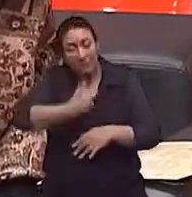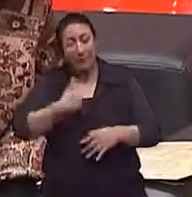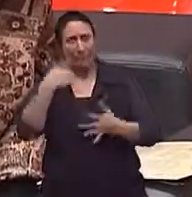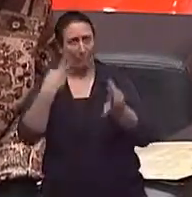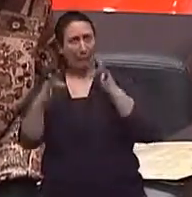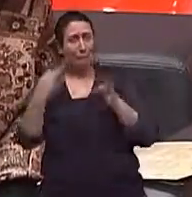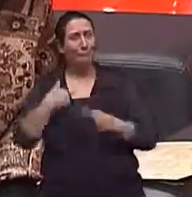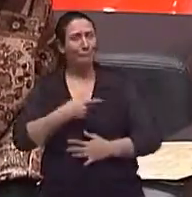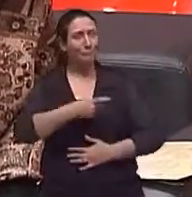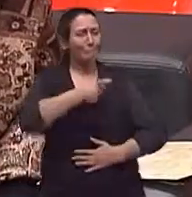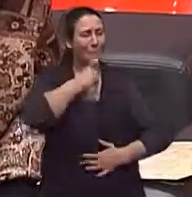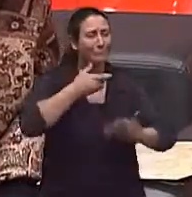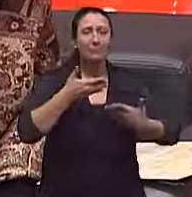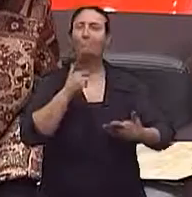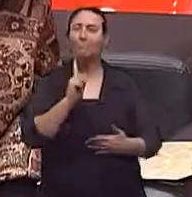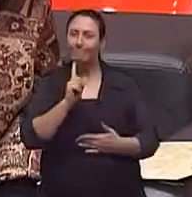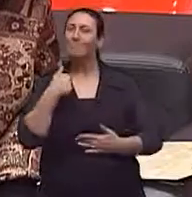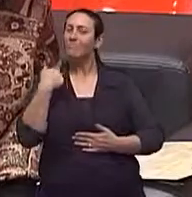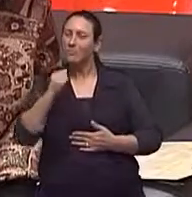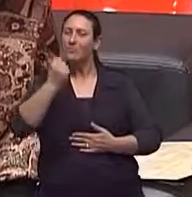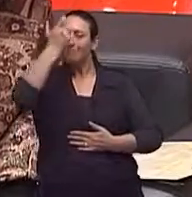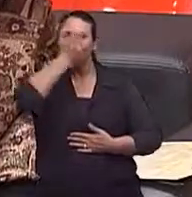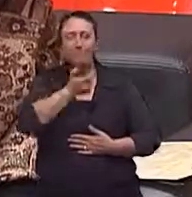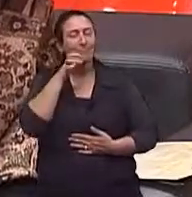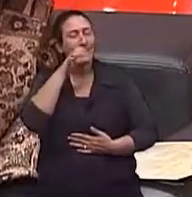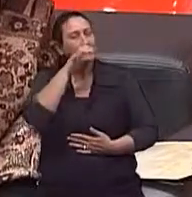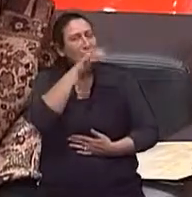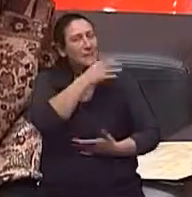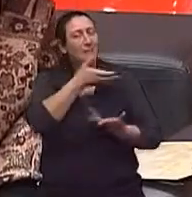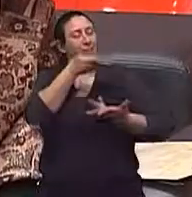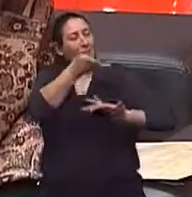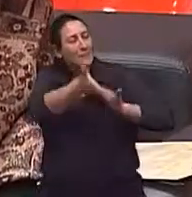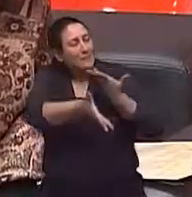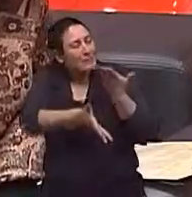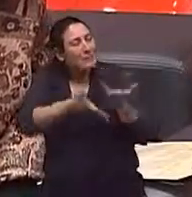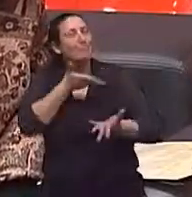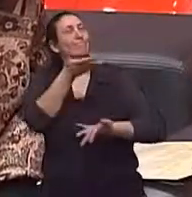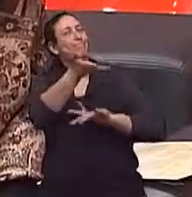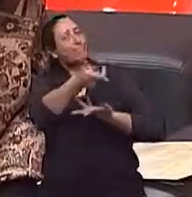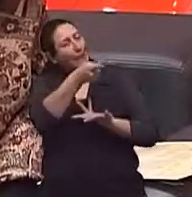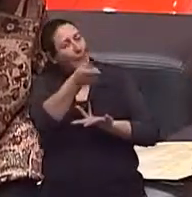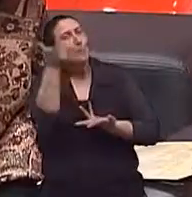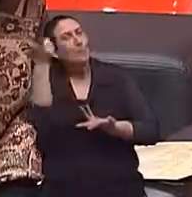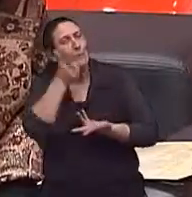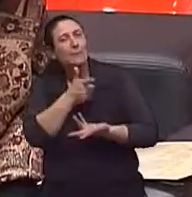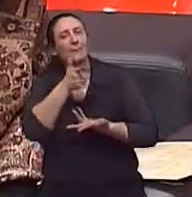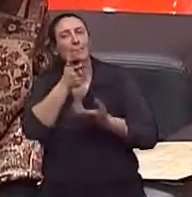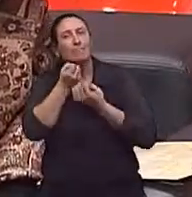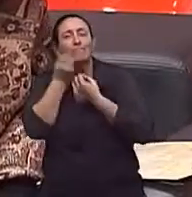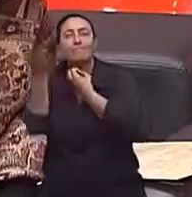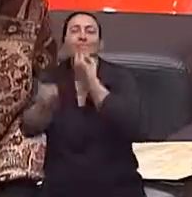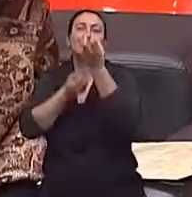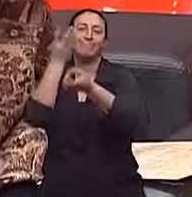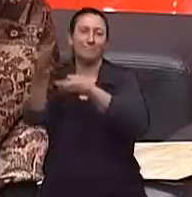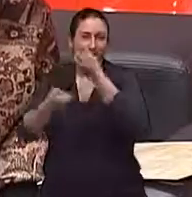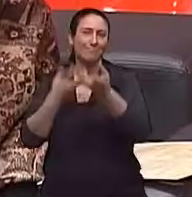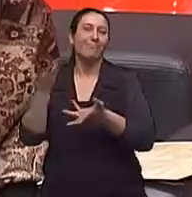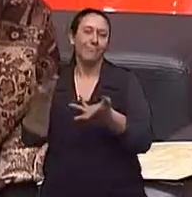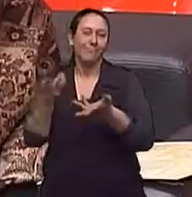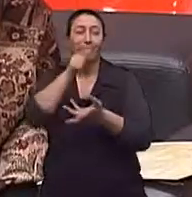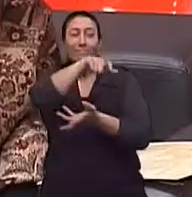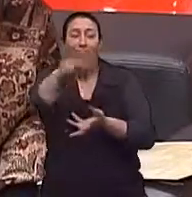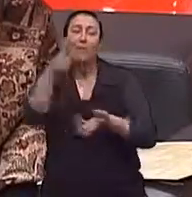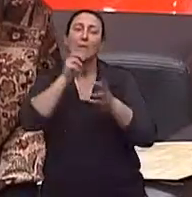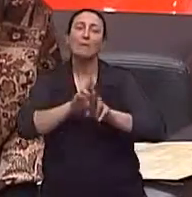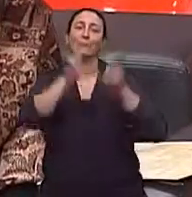né este médico essa enfermeira essa médica enfim que pode fazer a diferença na vida dessas mulheres e por conta disso